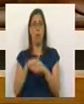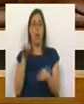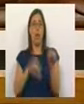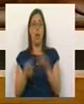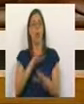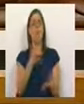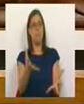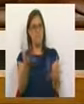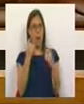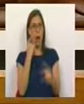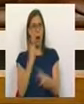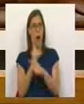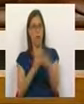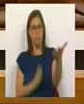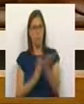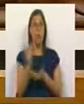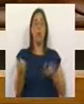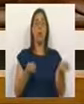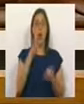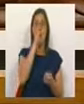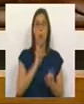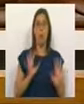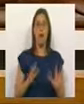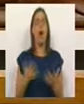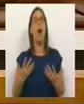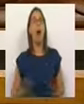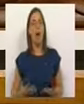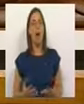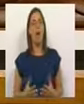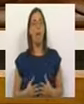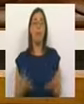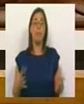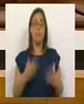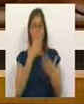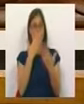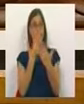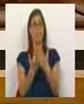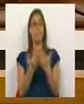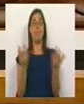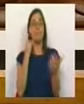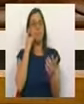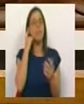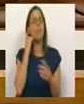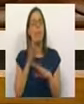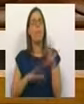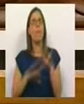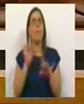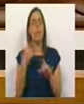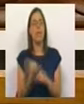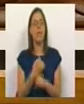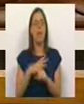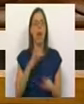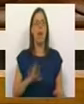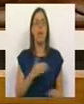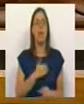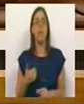mas quiseram governar, e agora têm de se confrontar com o que estão a fazer ao Serviço Nacional